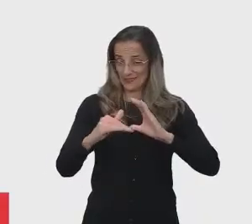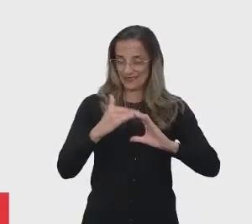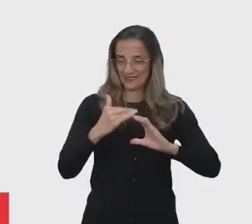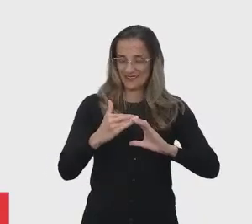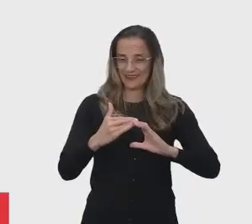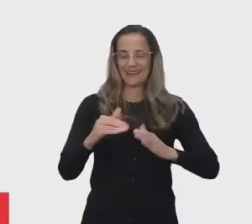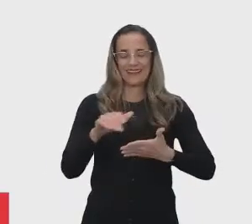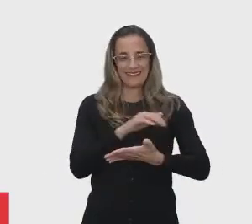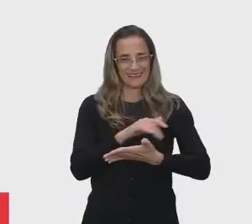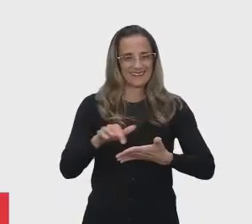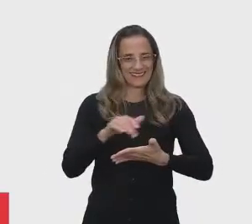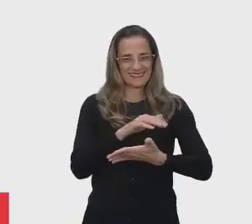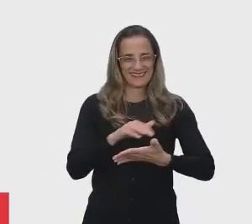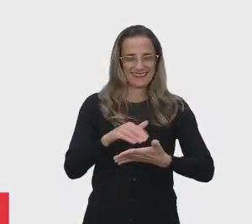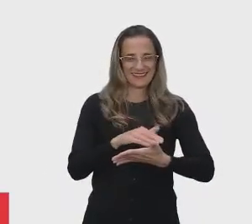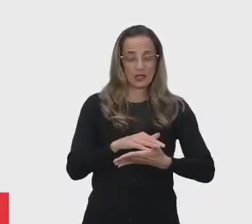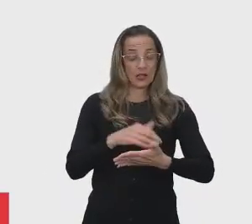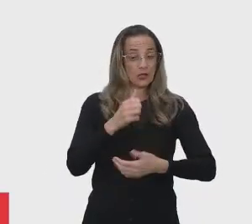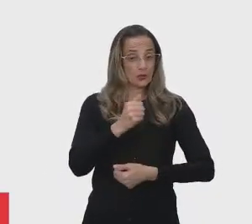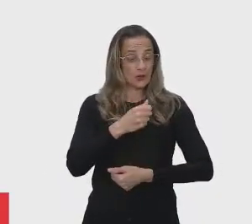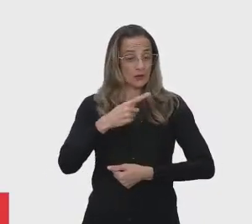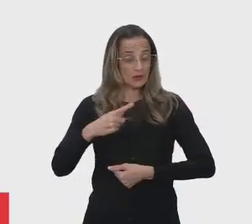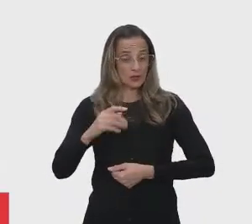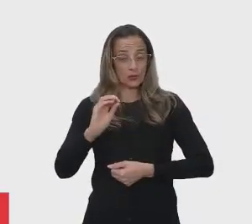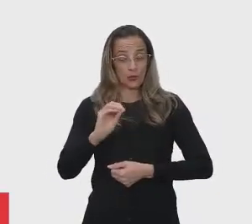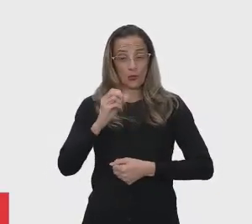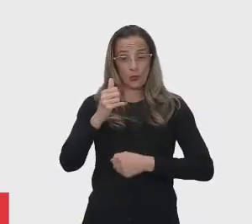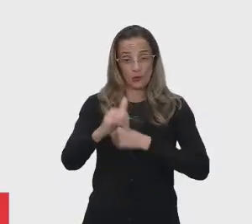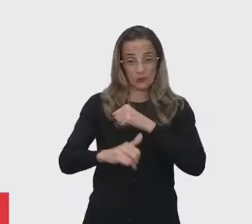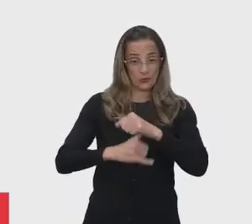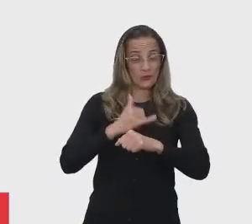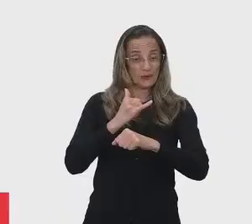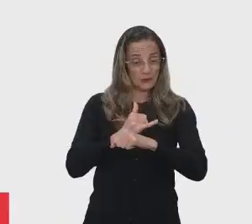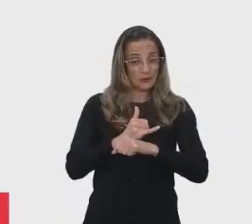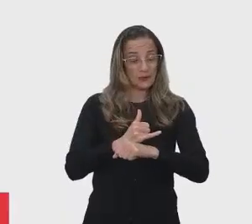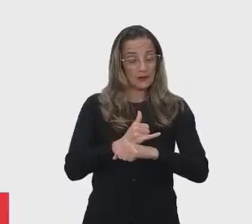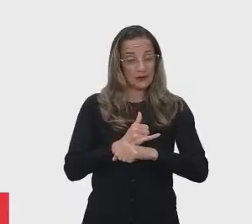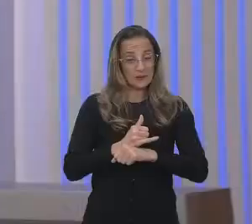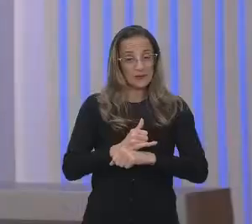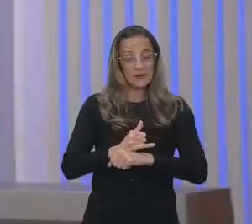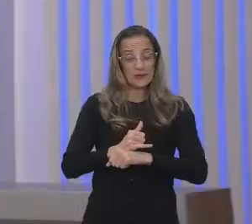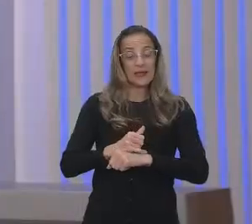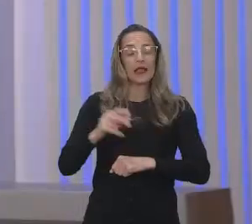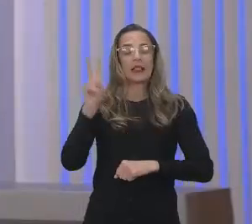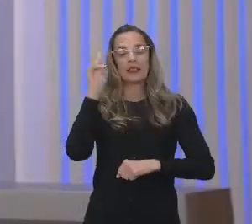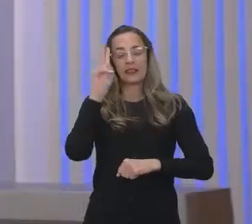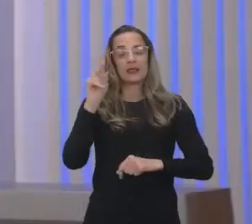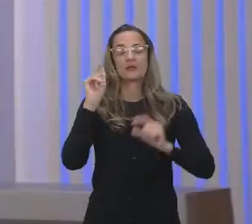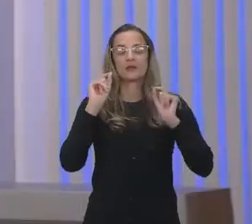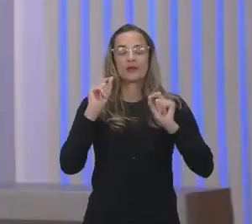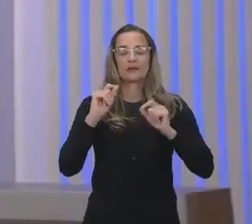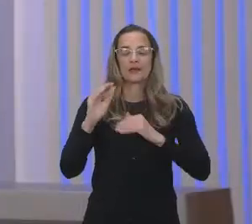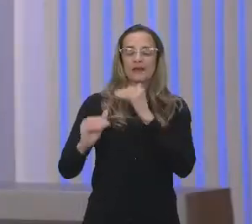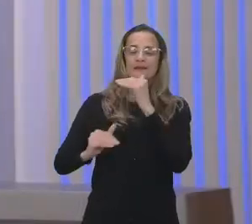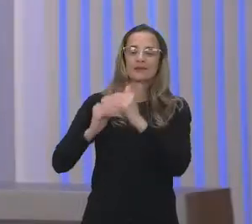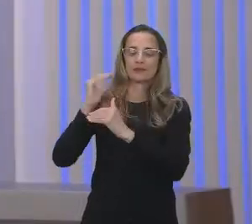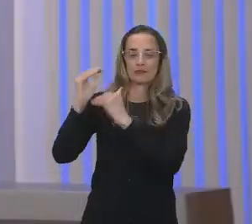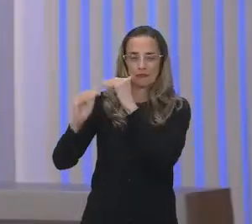deixando no chat, seja aqui no aplicativo ou no YouTube, lembrando, desenvolvimento profissional, tá? Os canais.